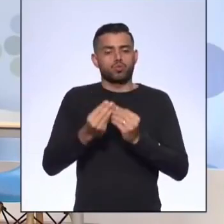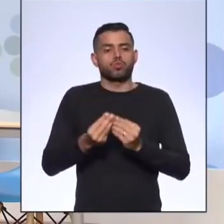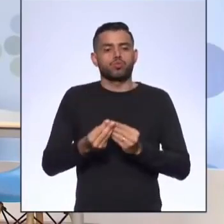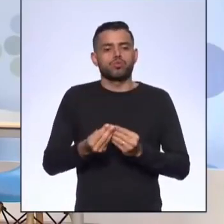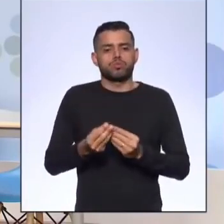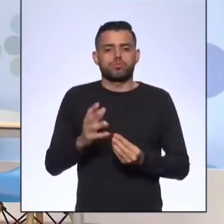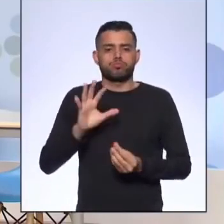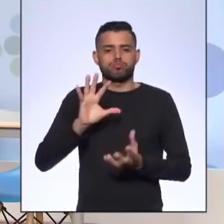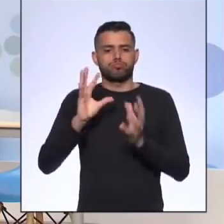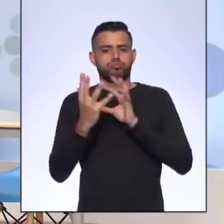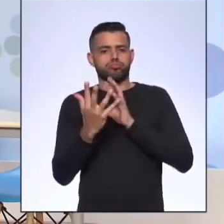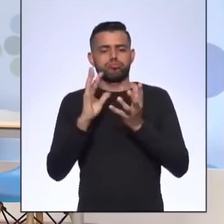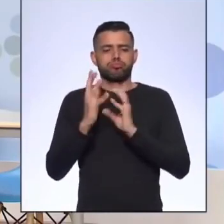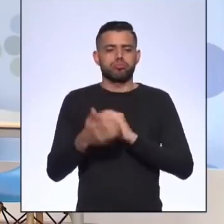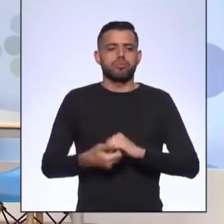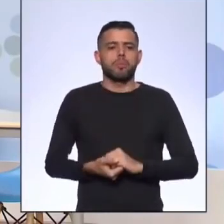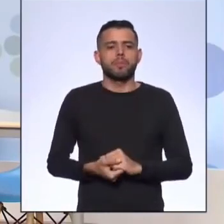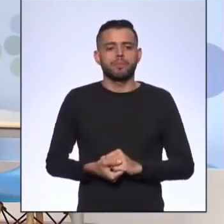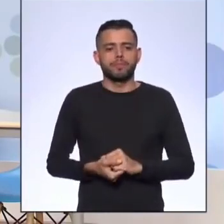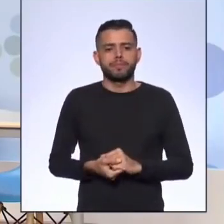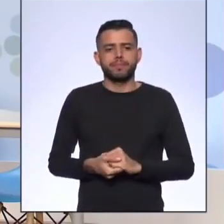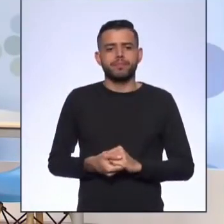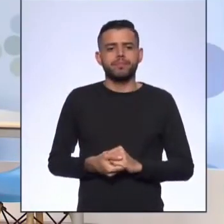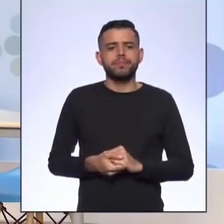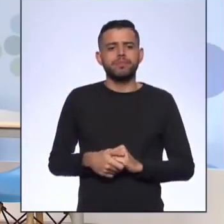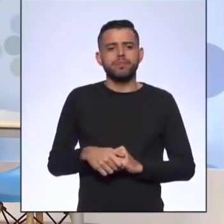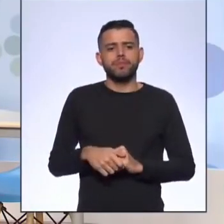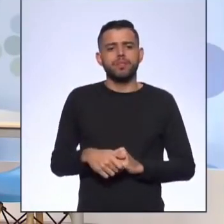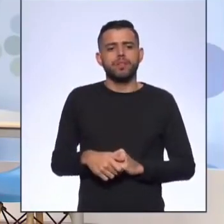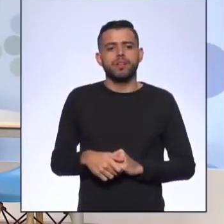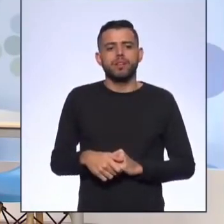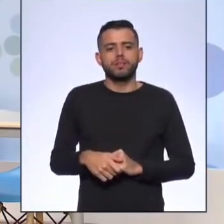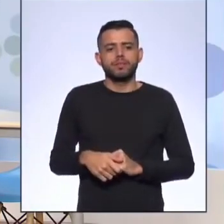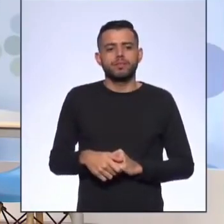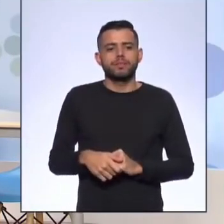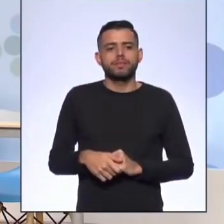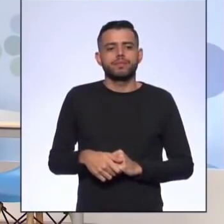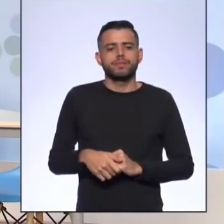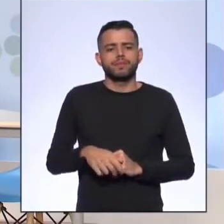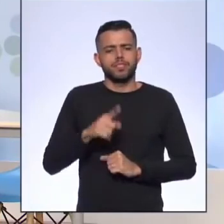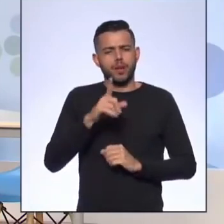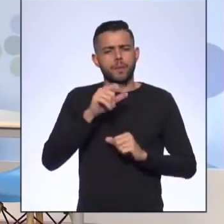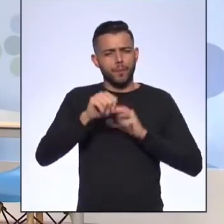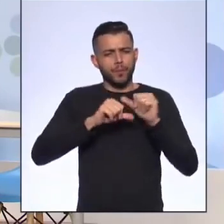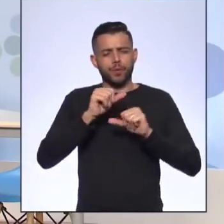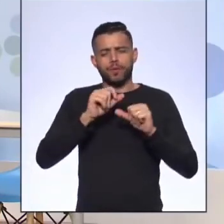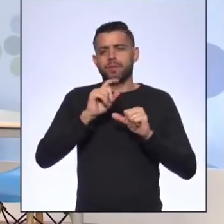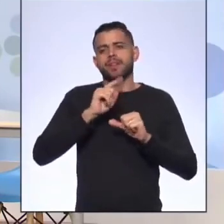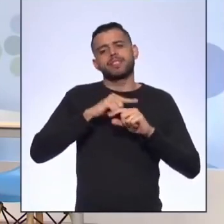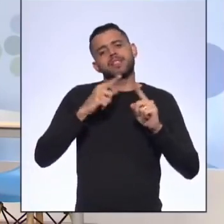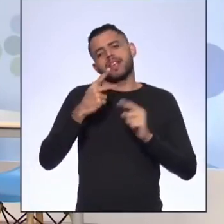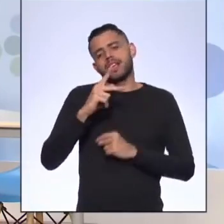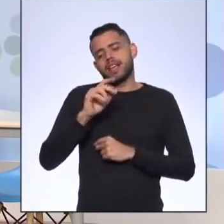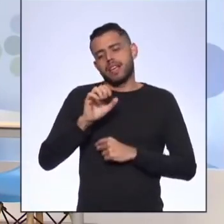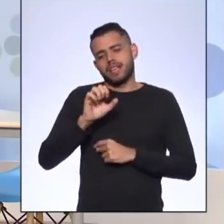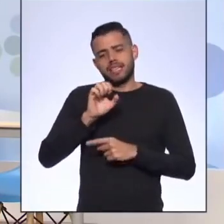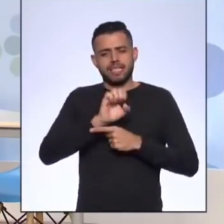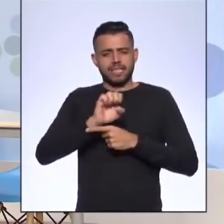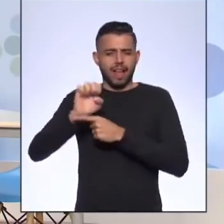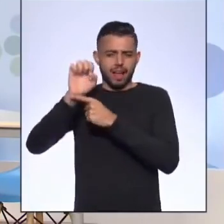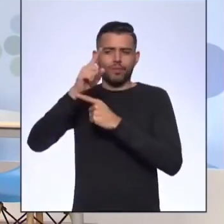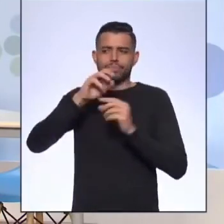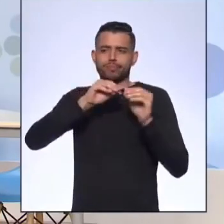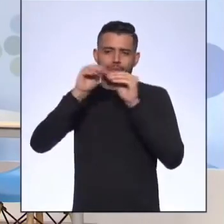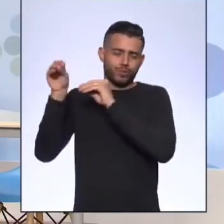né? Então, igual o Giba já mudou de estado, não já, Giba? Já, mas não é desse estado. Diferente. Mas não foi desse estado que a gente está falando, né? Se variou